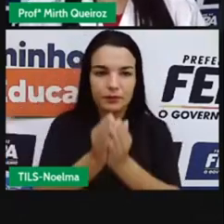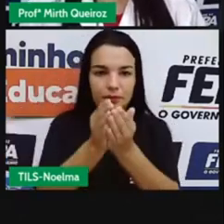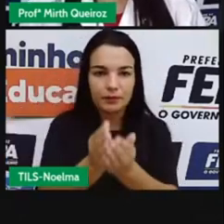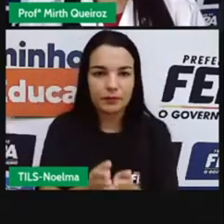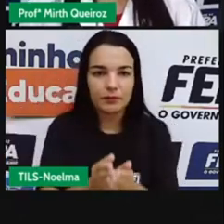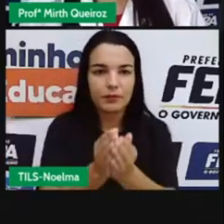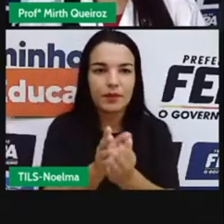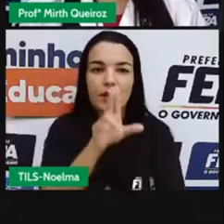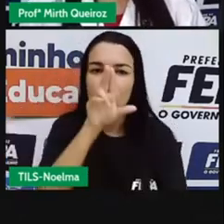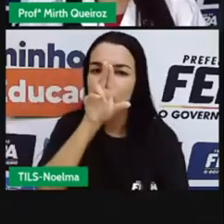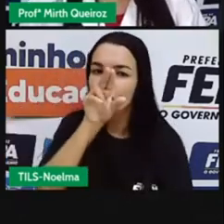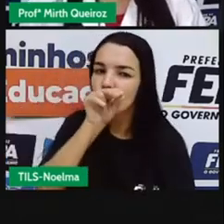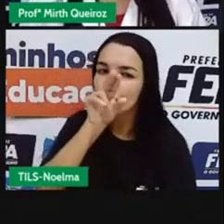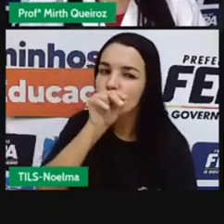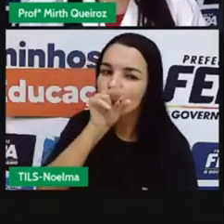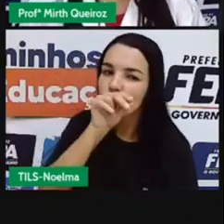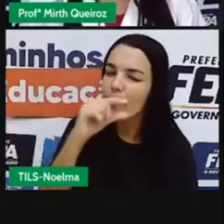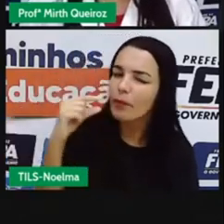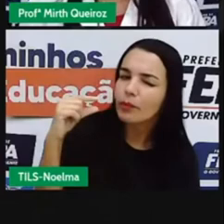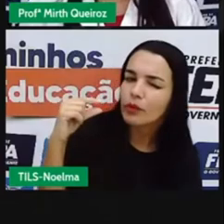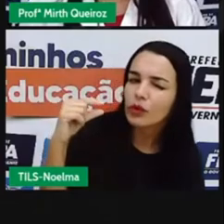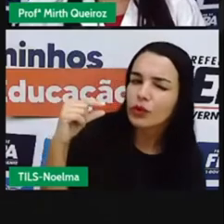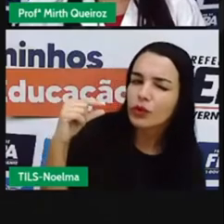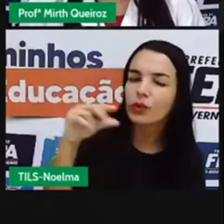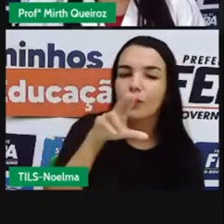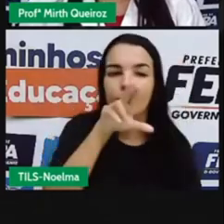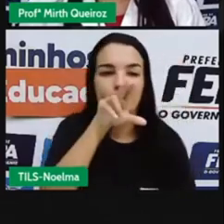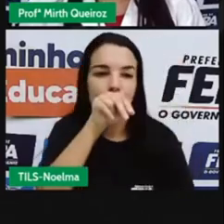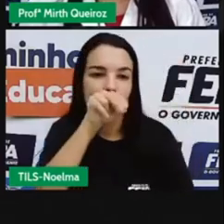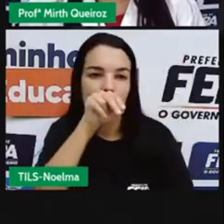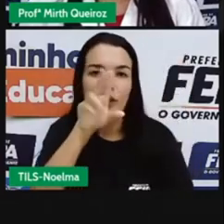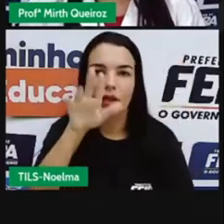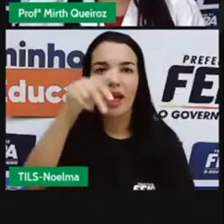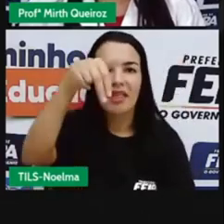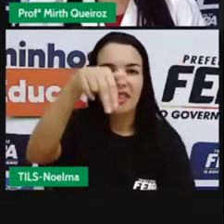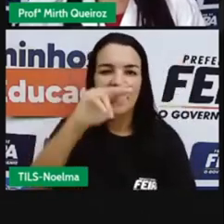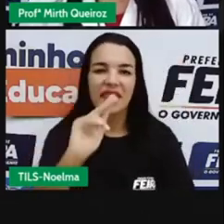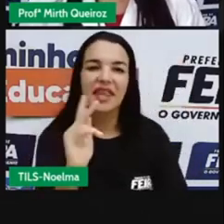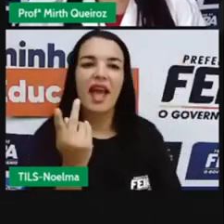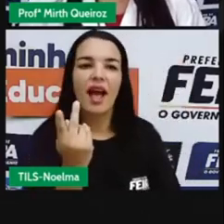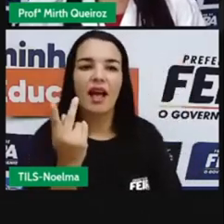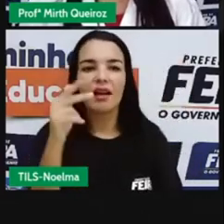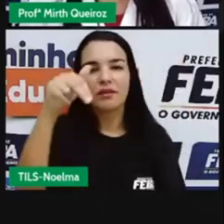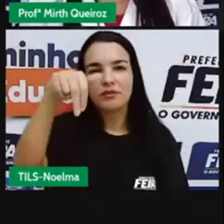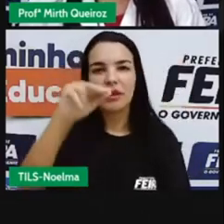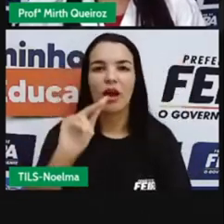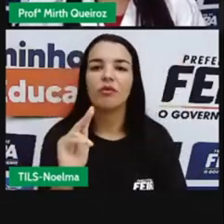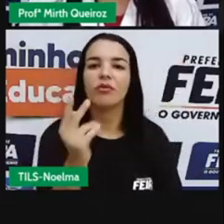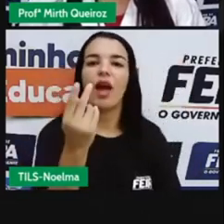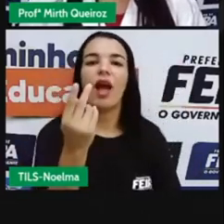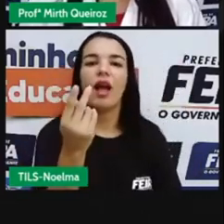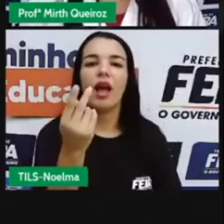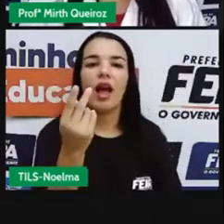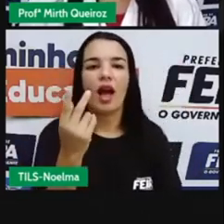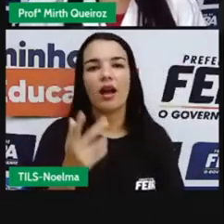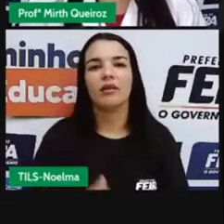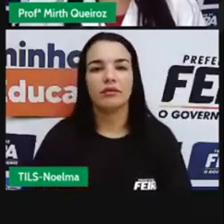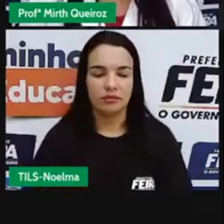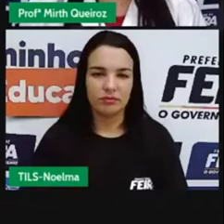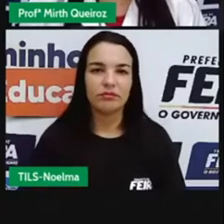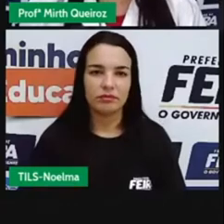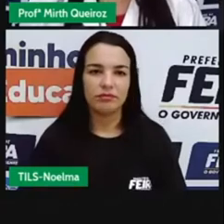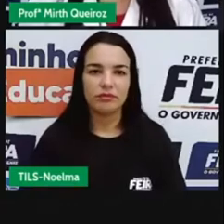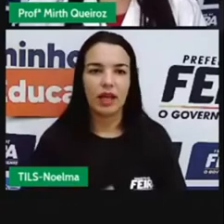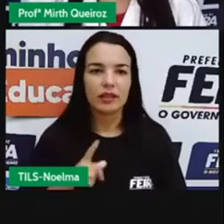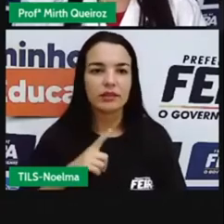junto da letra H, vai ter o som aí de nhe, nhe, sobrinha, marinheiro,